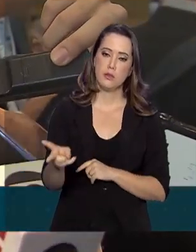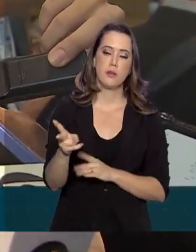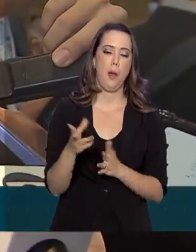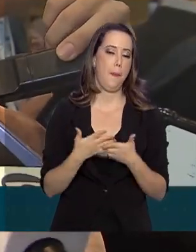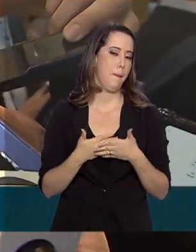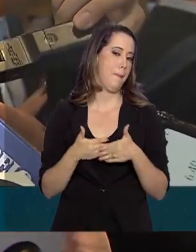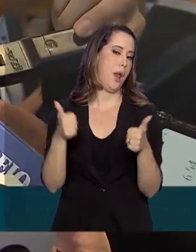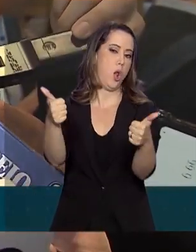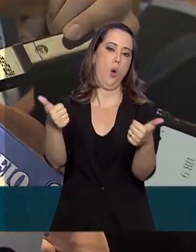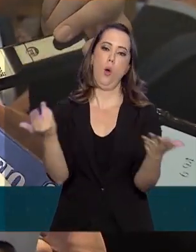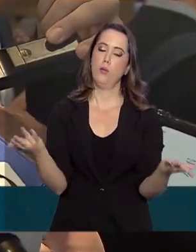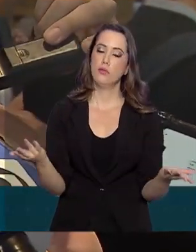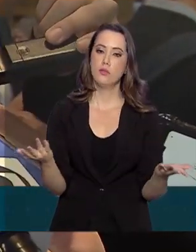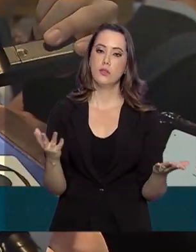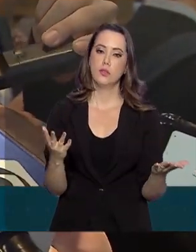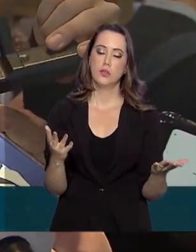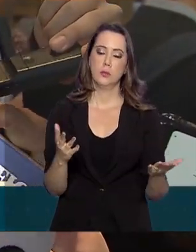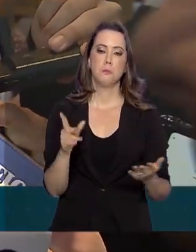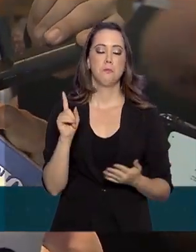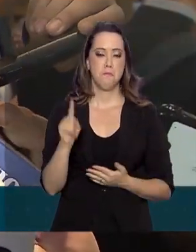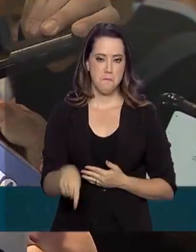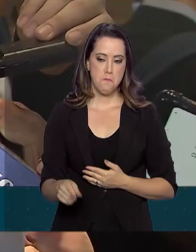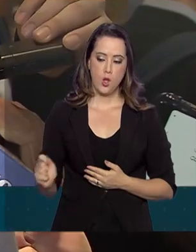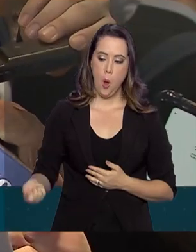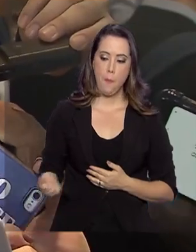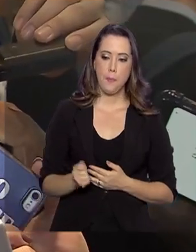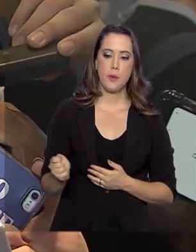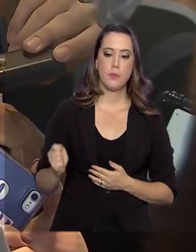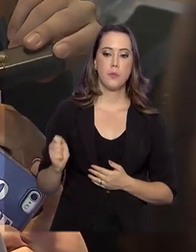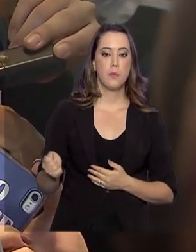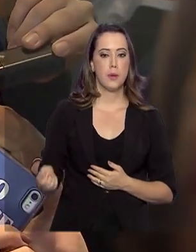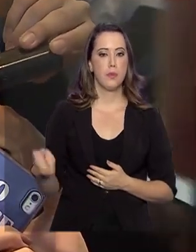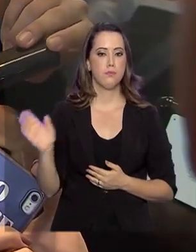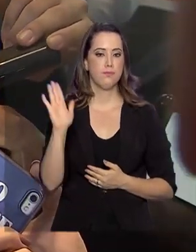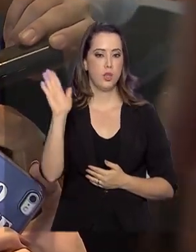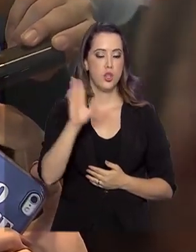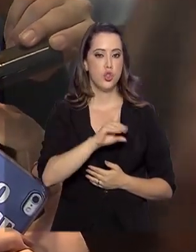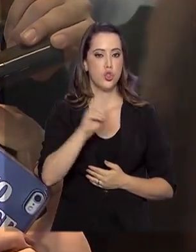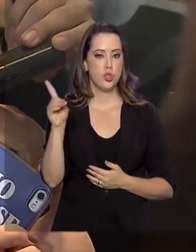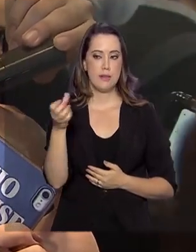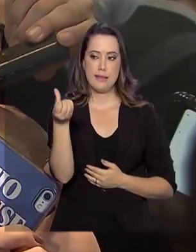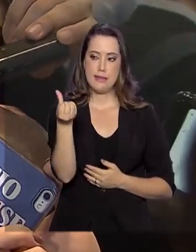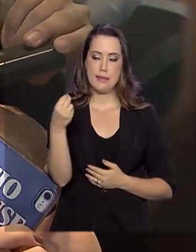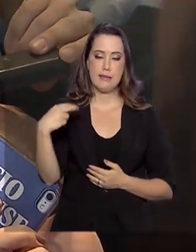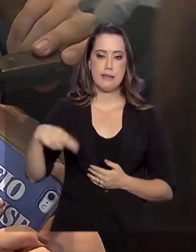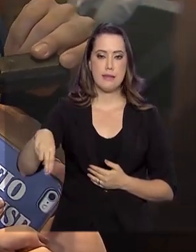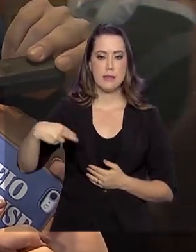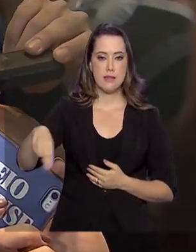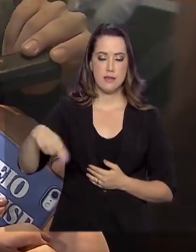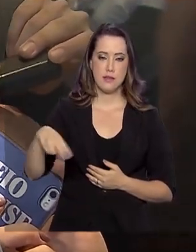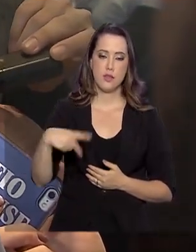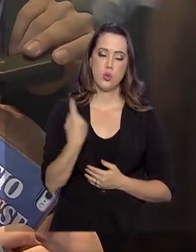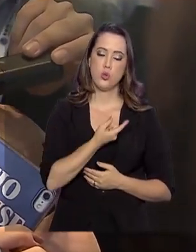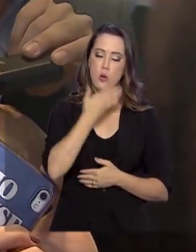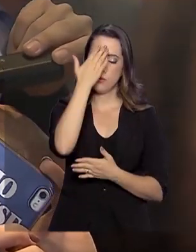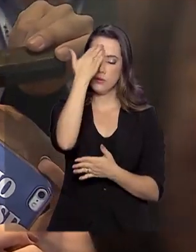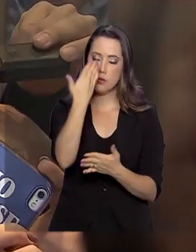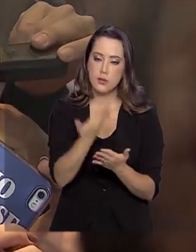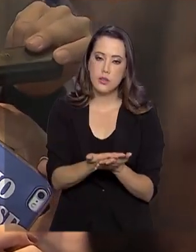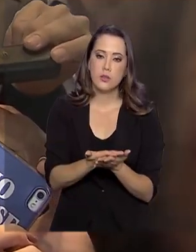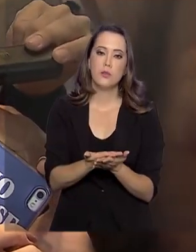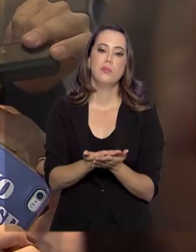melhores possíveis né isso né vai ocorrer no dia 6 de novembro e acreditamos que